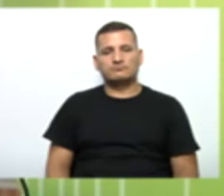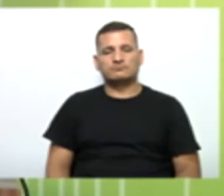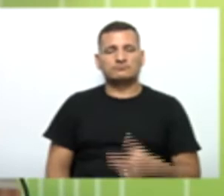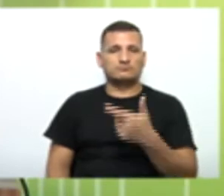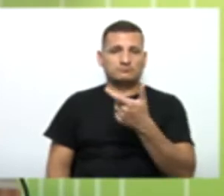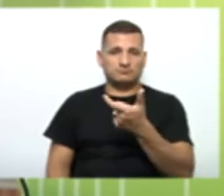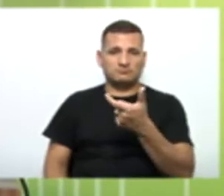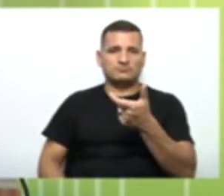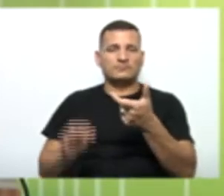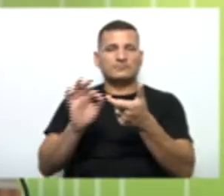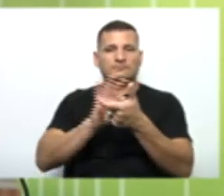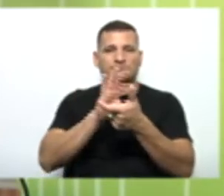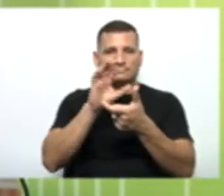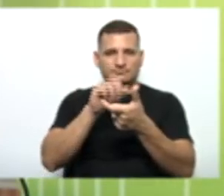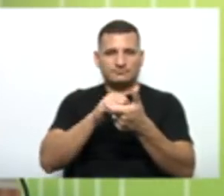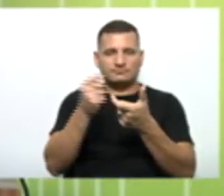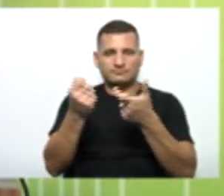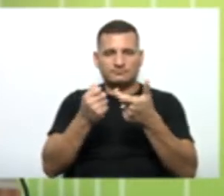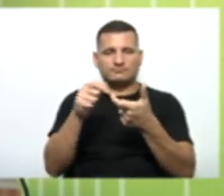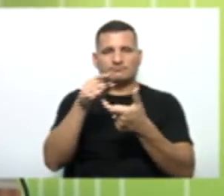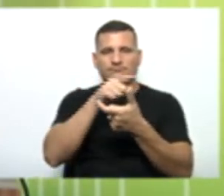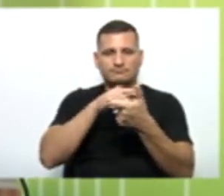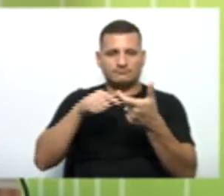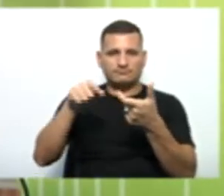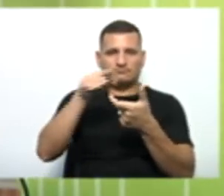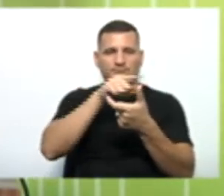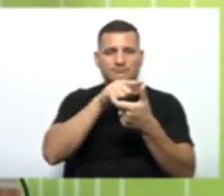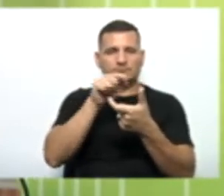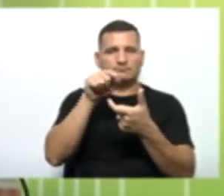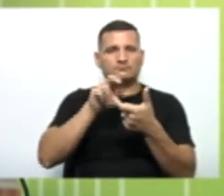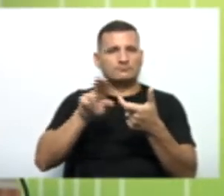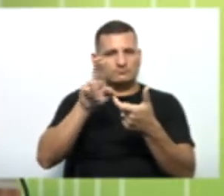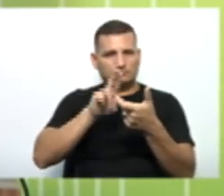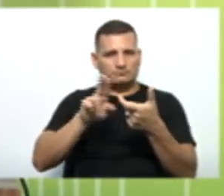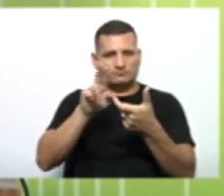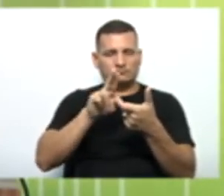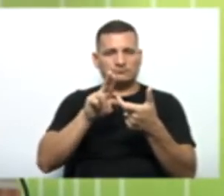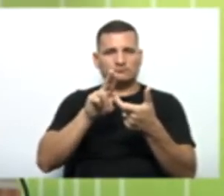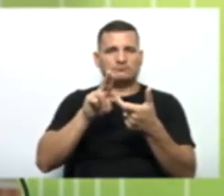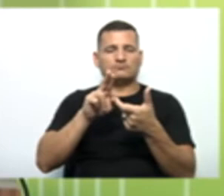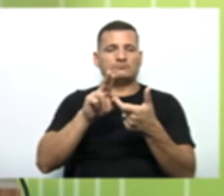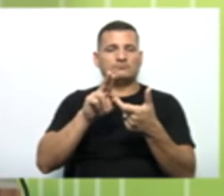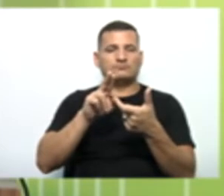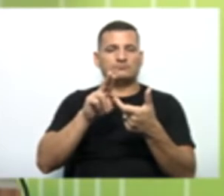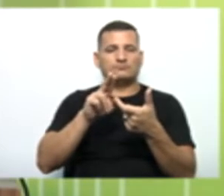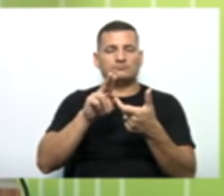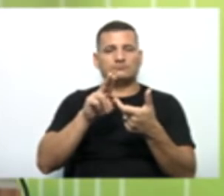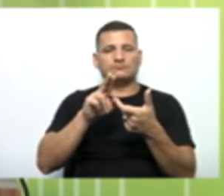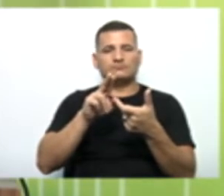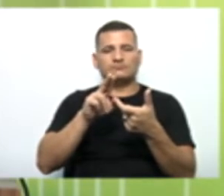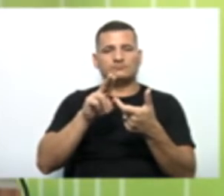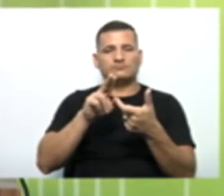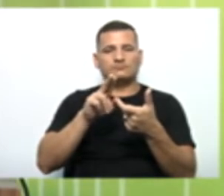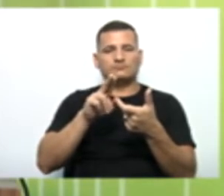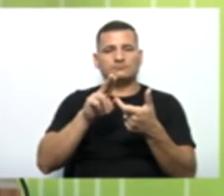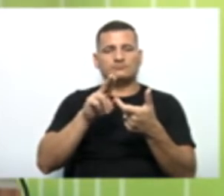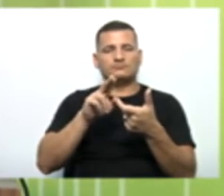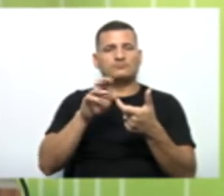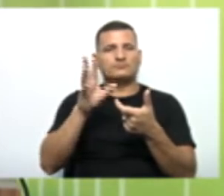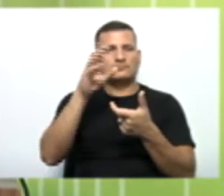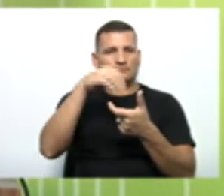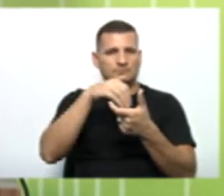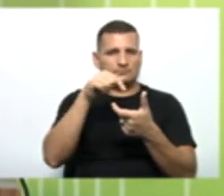cadastrar veículo, você utilizou essa funcionalidade, cadastrou, e aí você falou assim, poxa, dentro de